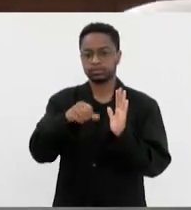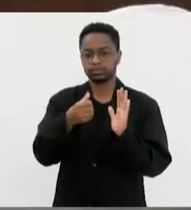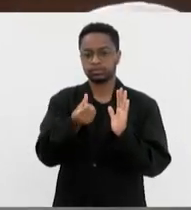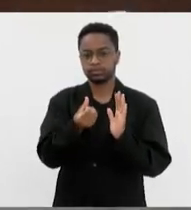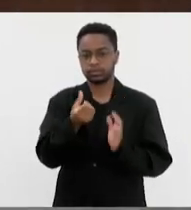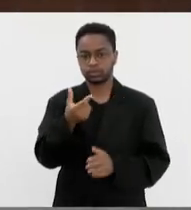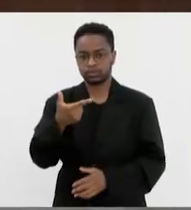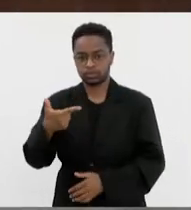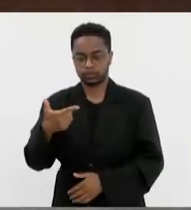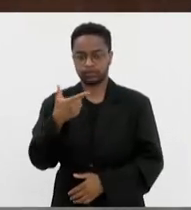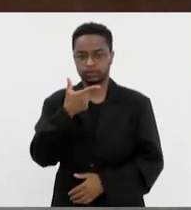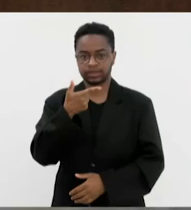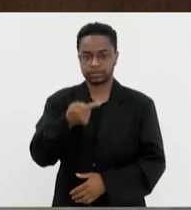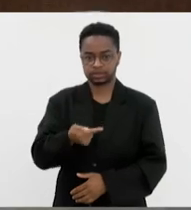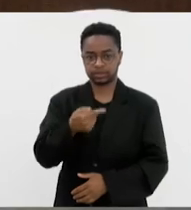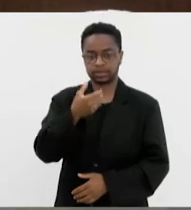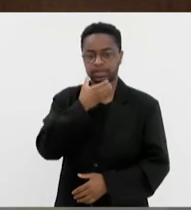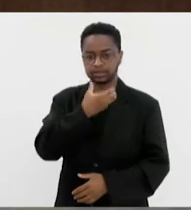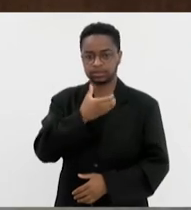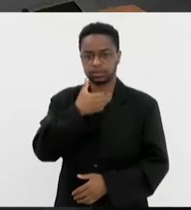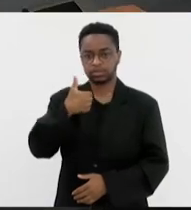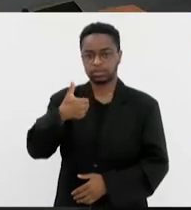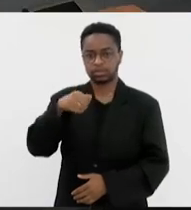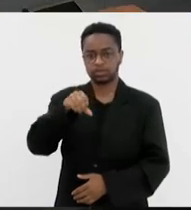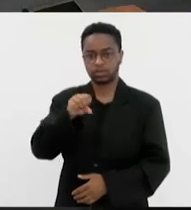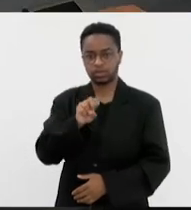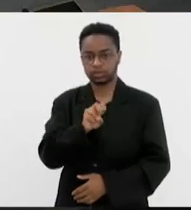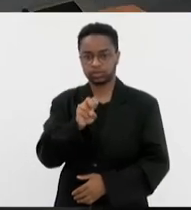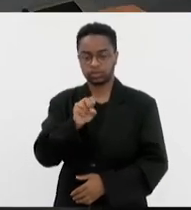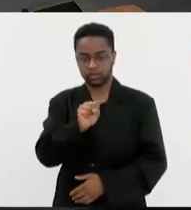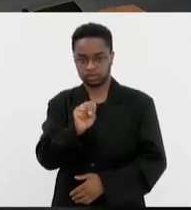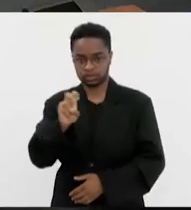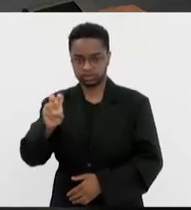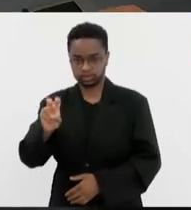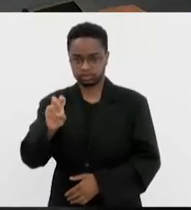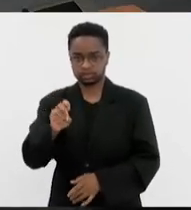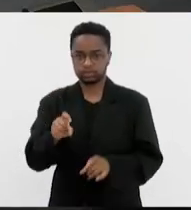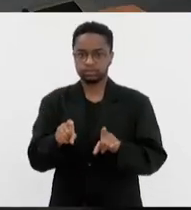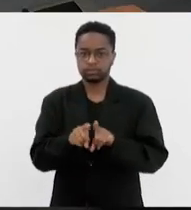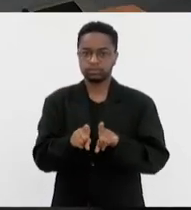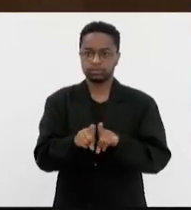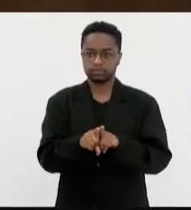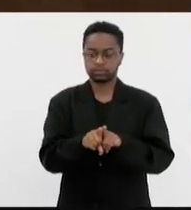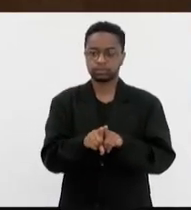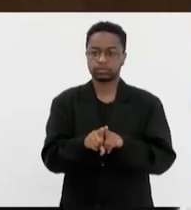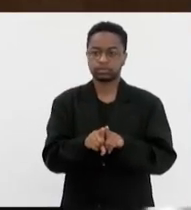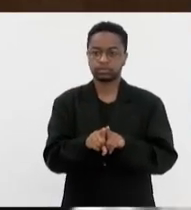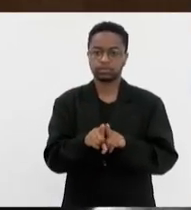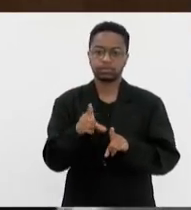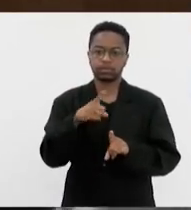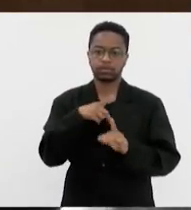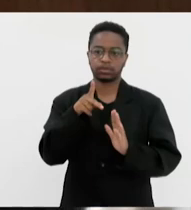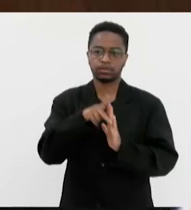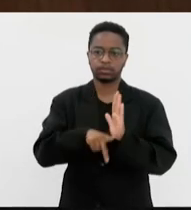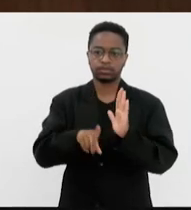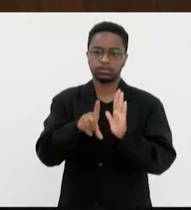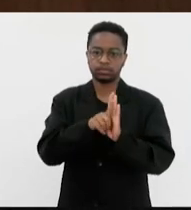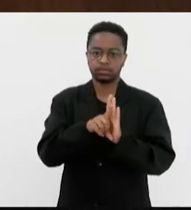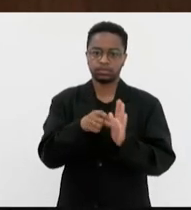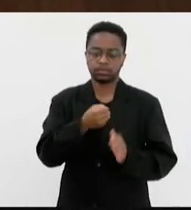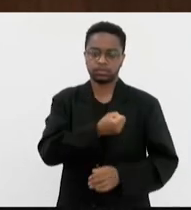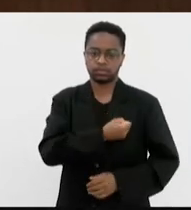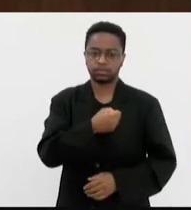962, de 27 de dezembro de 1985. E há também a identificação de um projeto de lei, que é o número